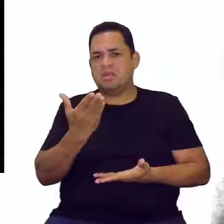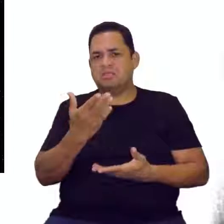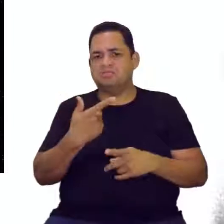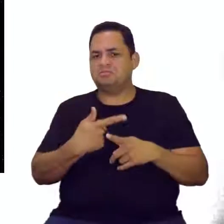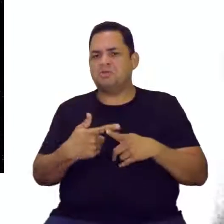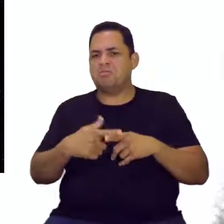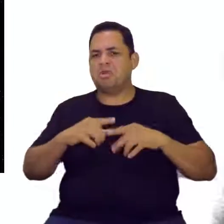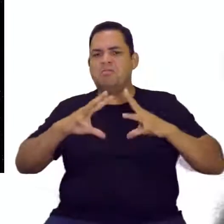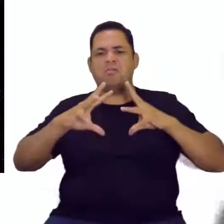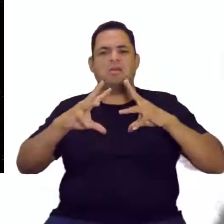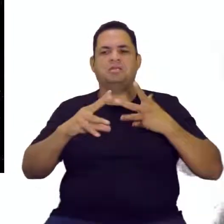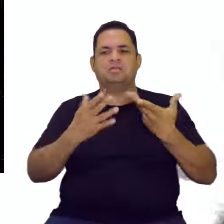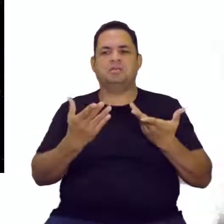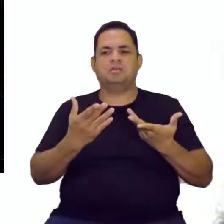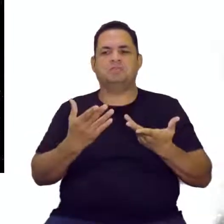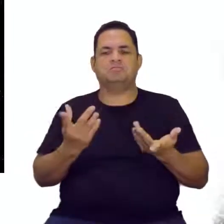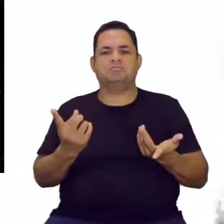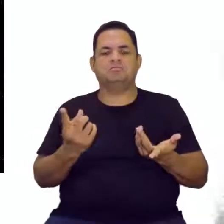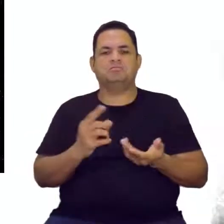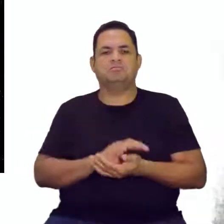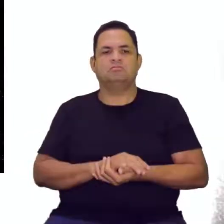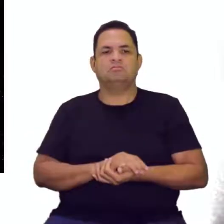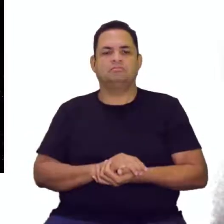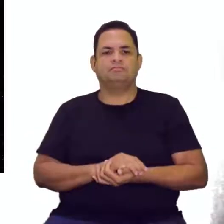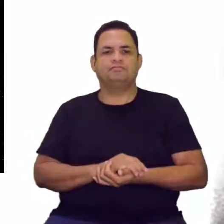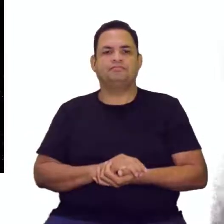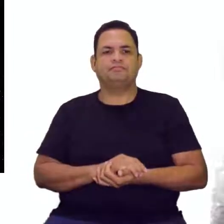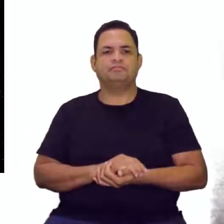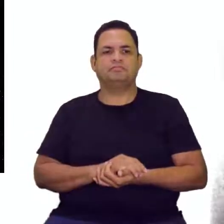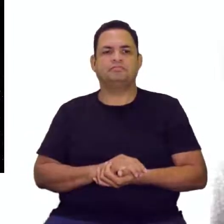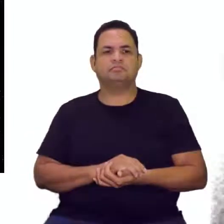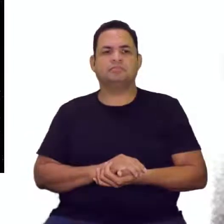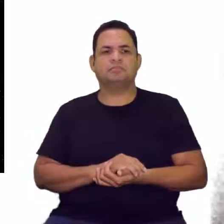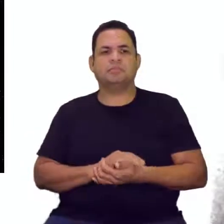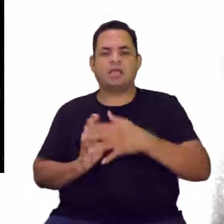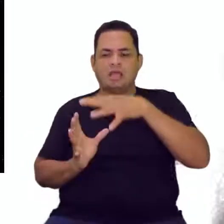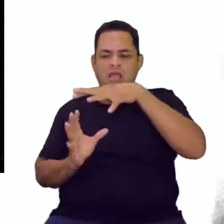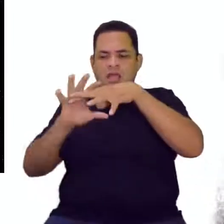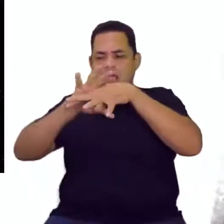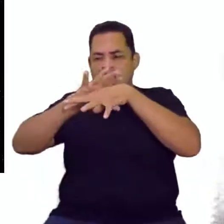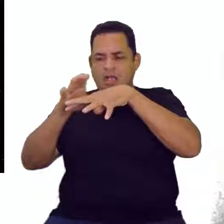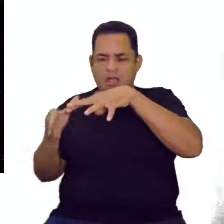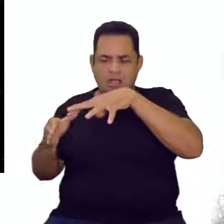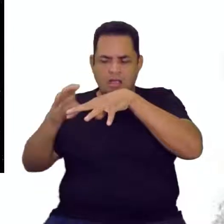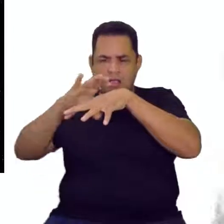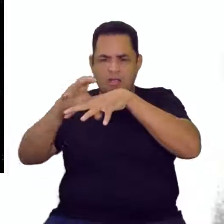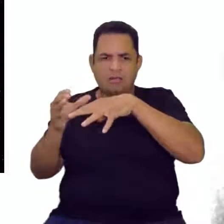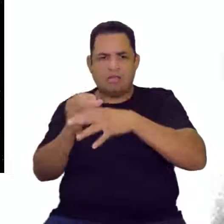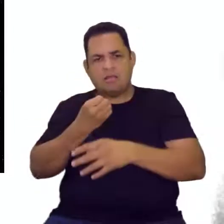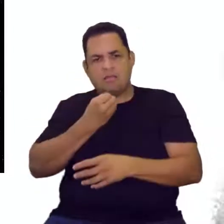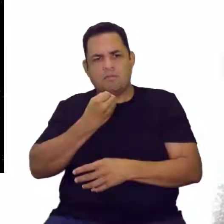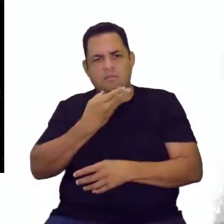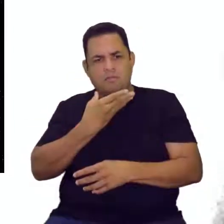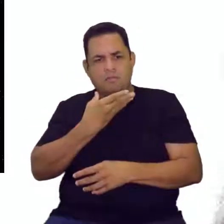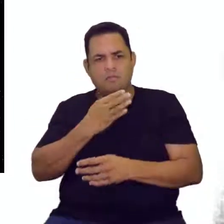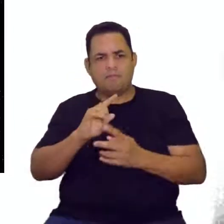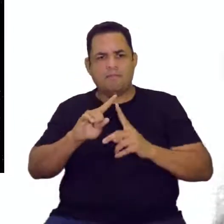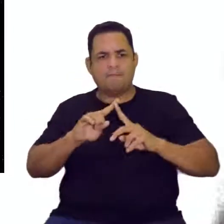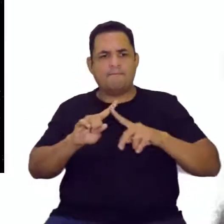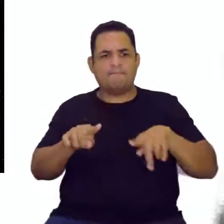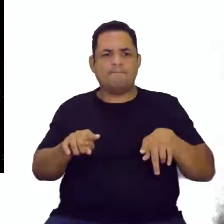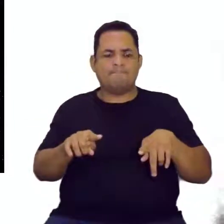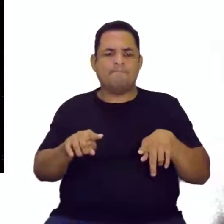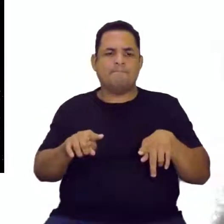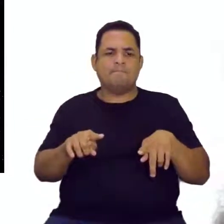Mas, continuando aqui, falando sobre a camada de ozônio, a gente viu que ela é boa, só que nós